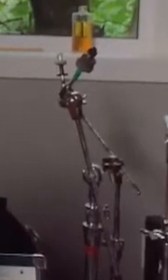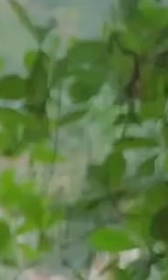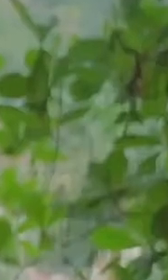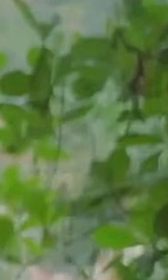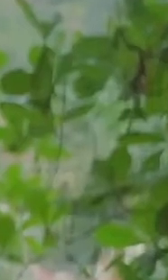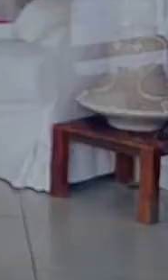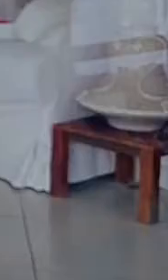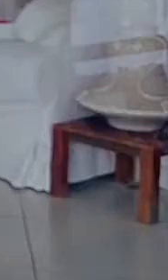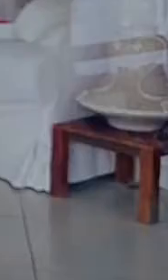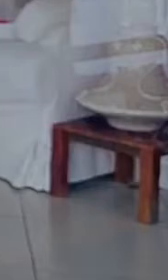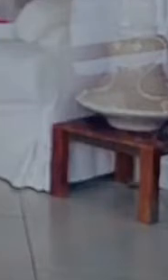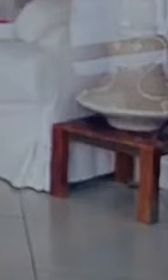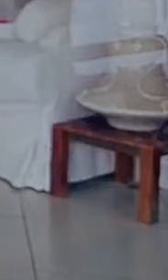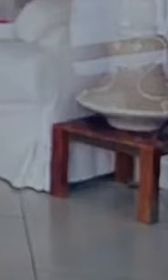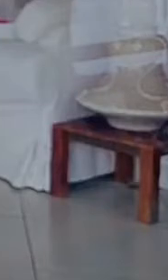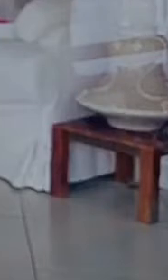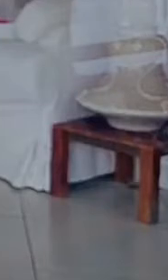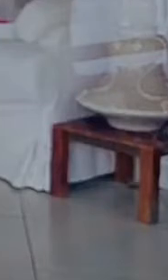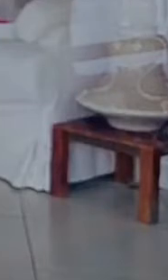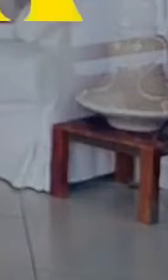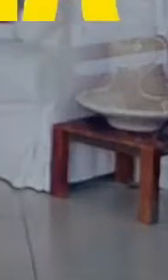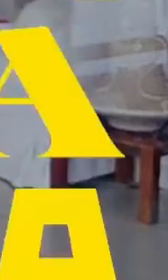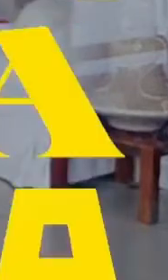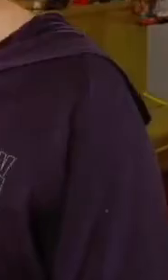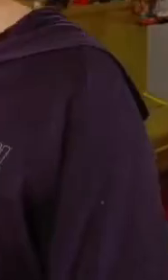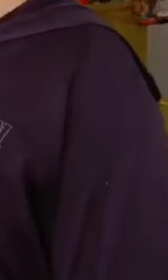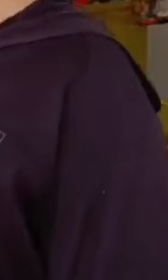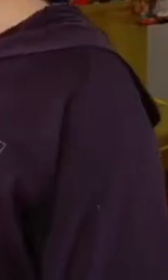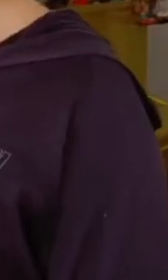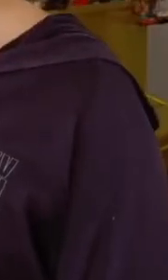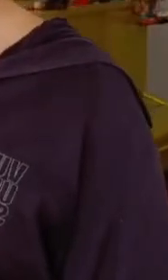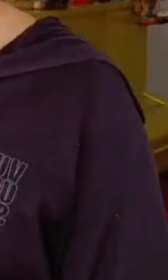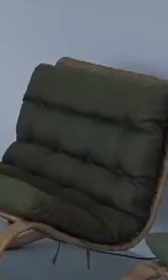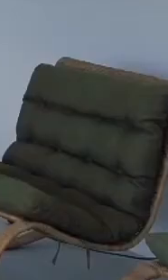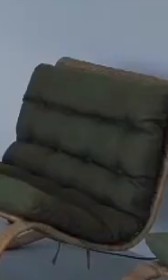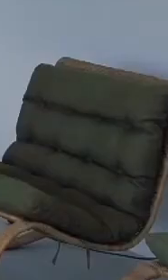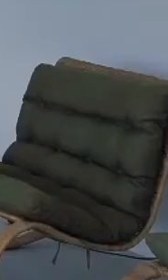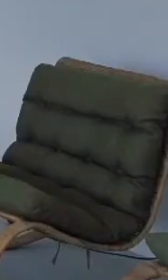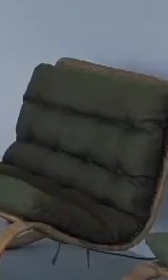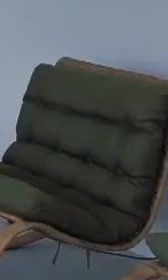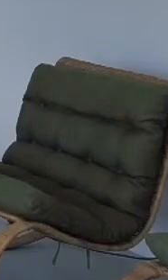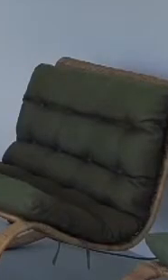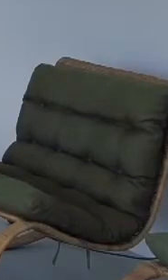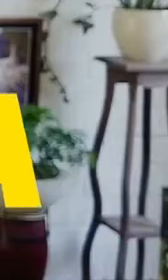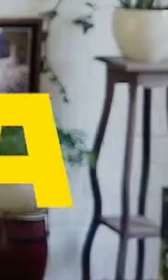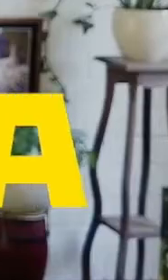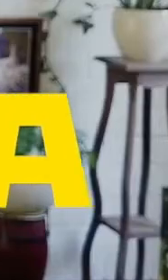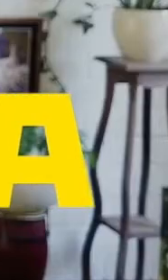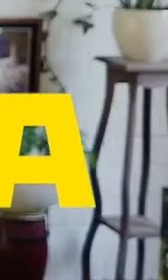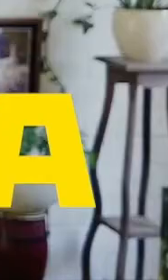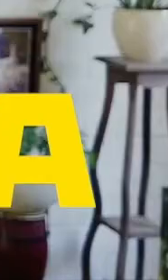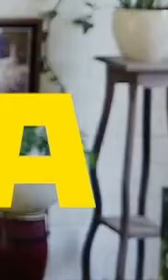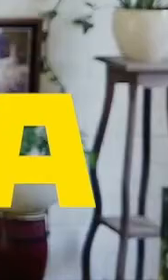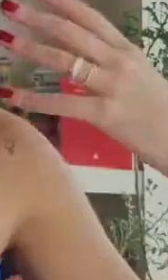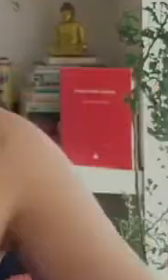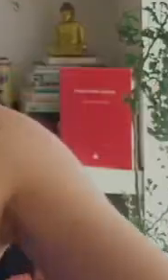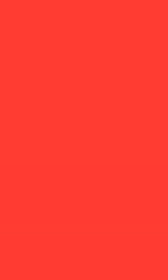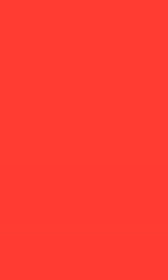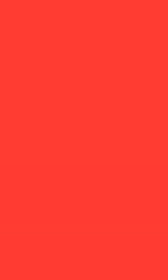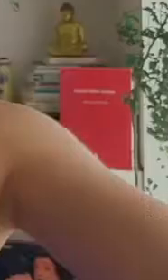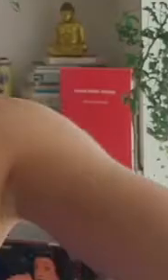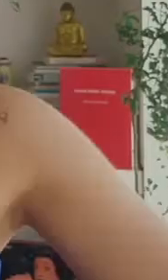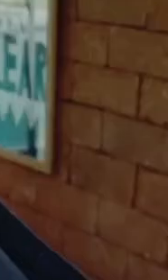Brasil é... O Canal Brasil é fluente no cinema. Respira cinema. Transpira cinema. Pira cinema.